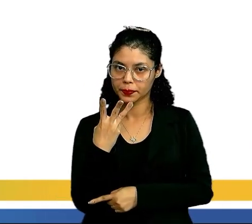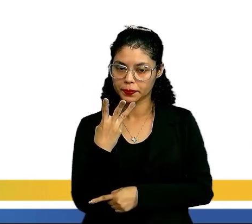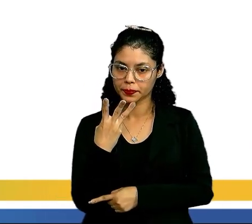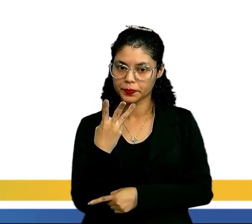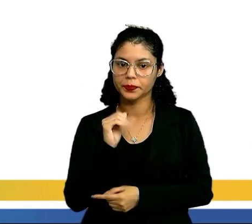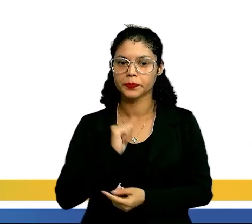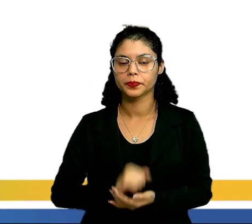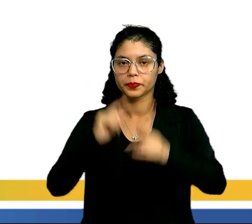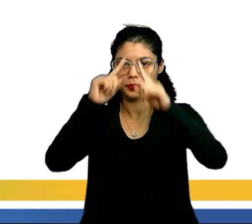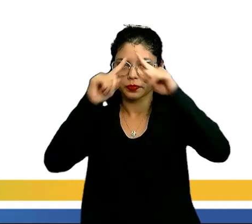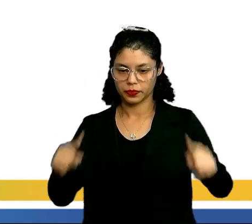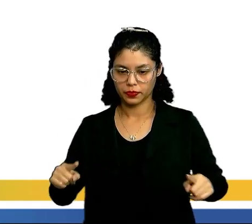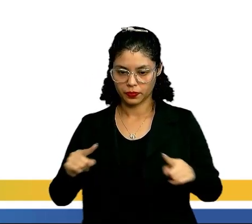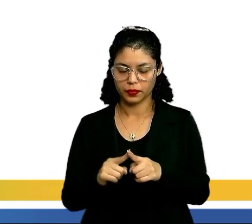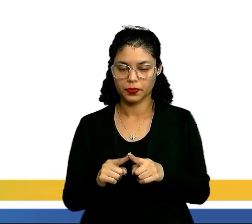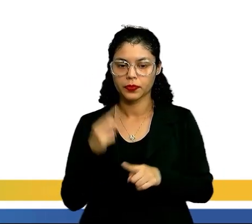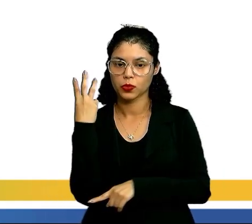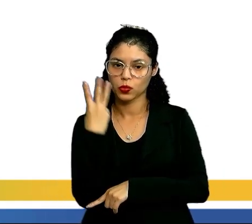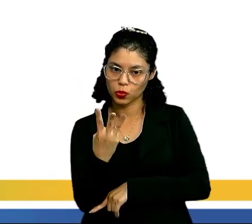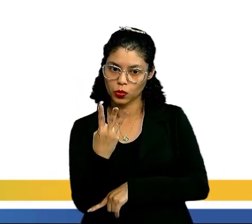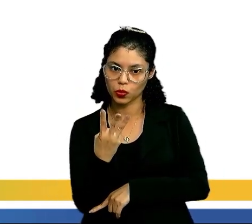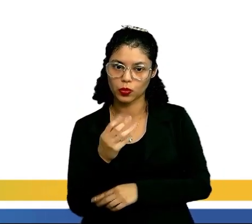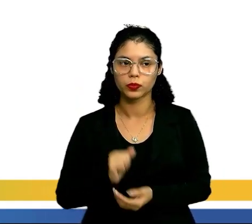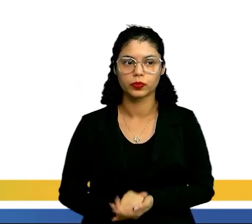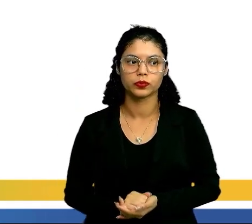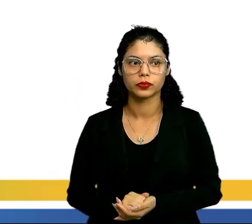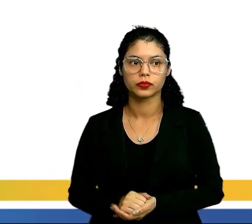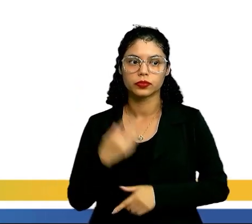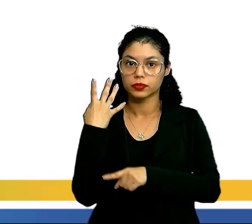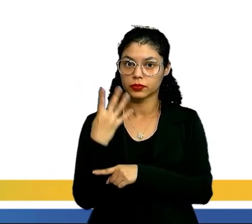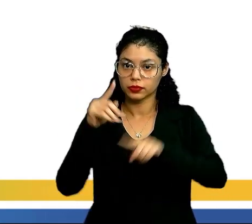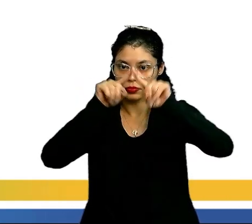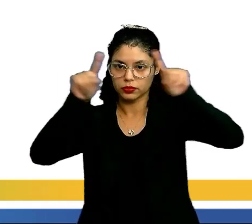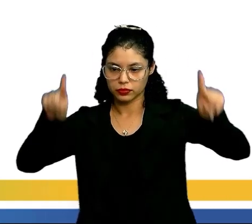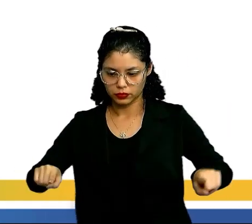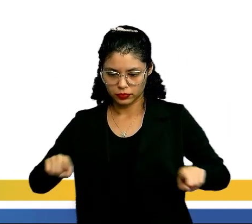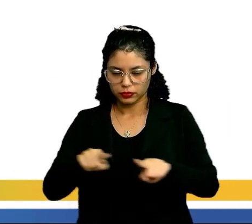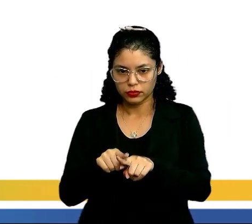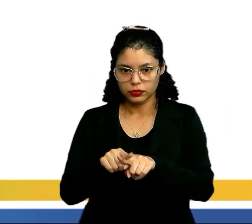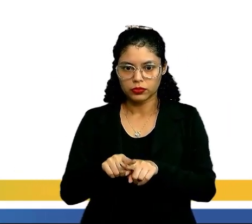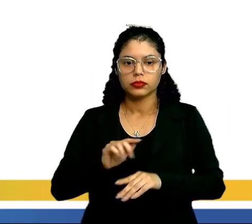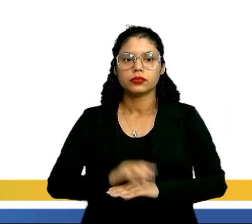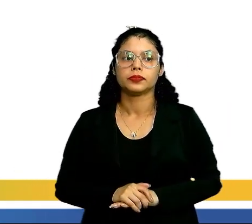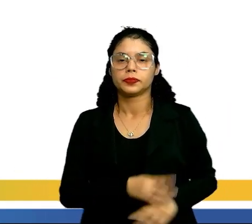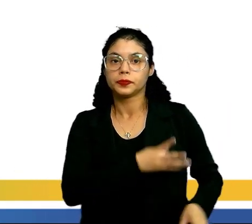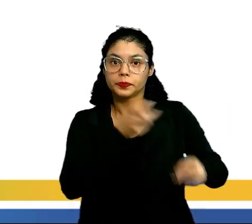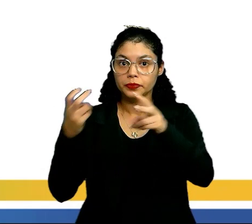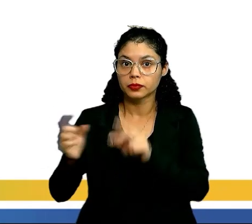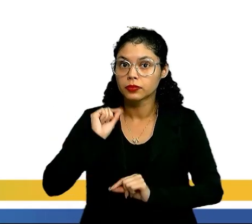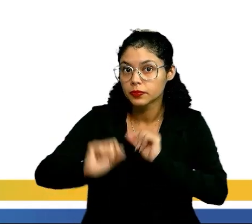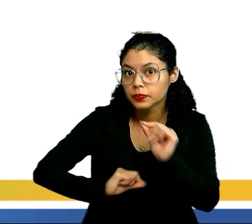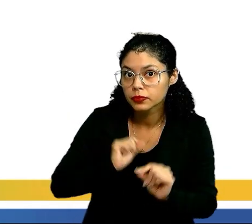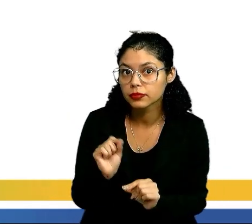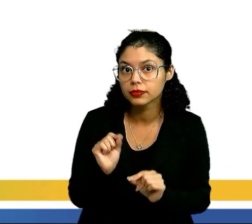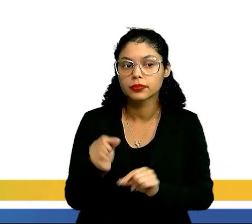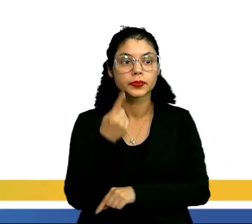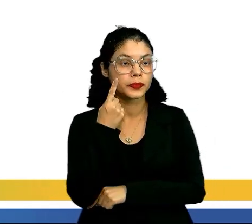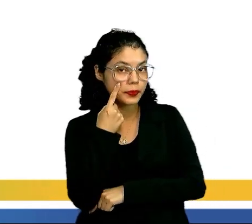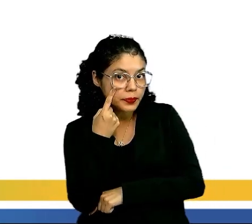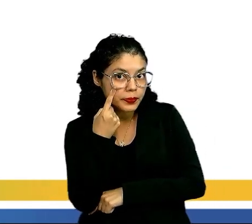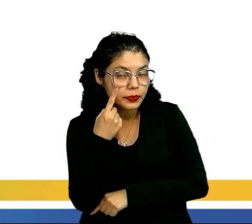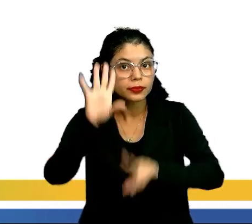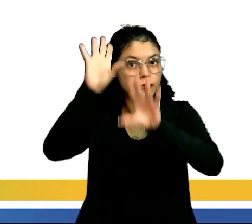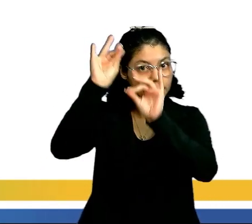lados, tá? Um polígono com 3 lados é o triângulo, com 4 lados. Então, vocês vão observando aí